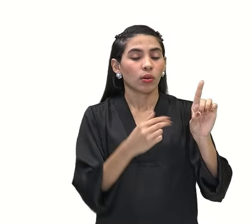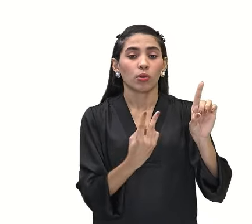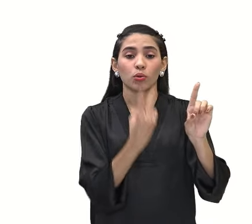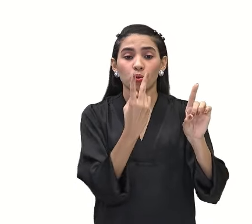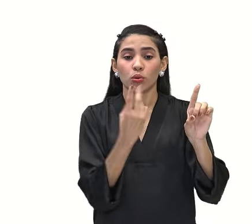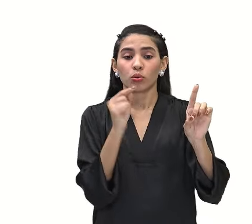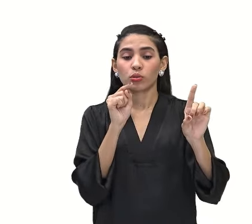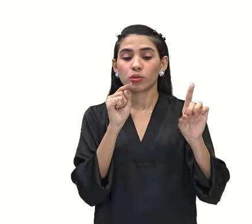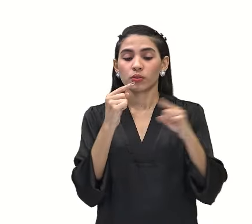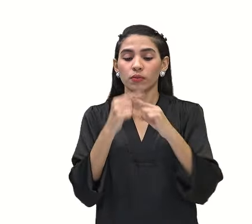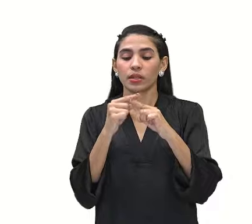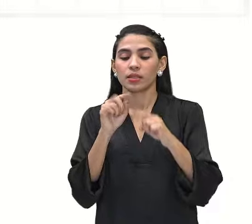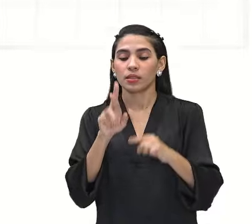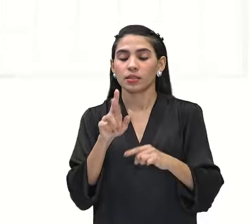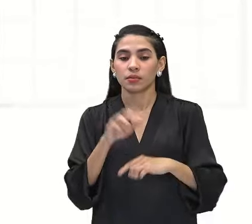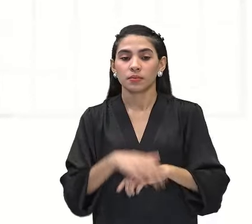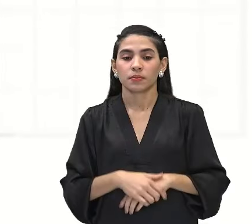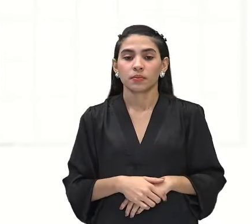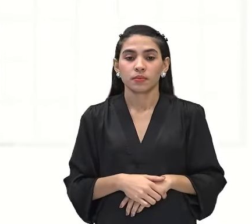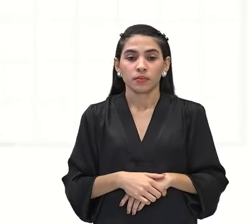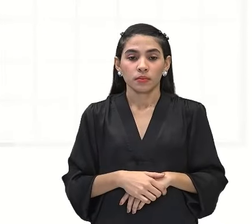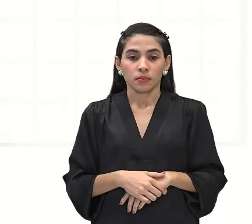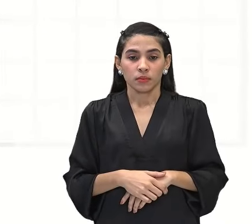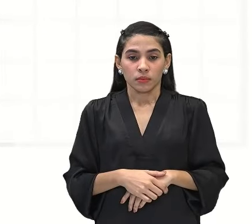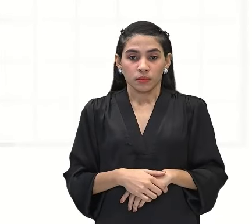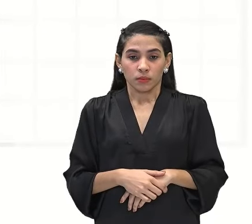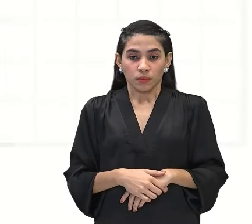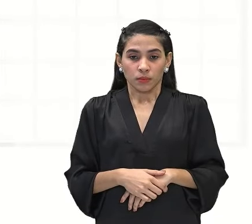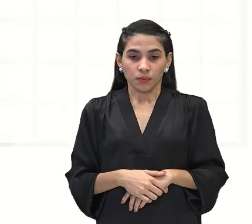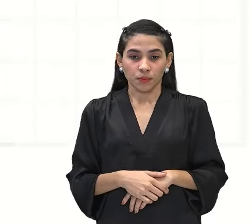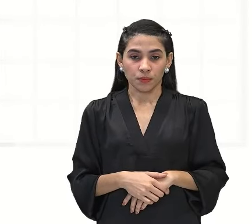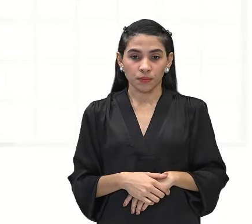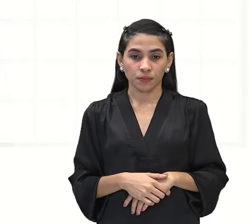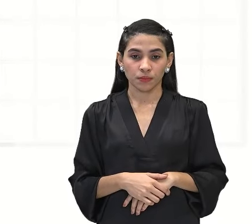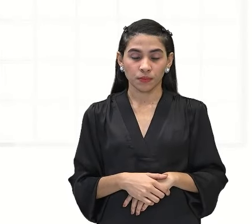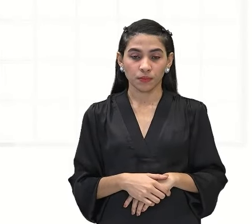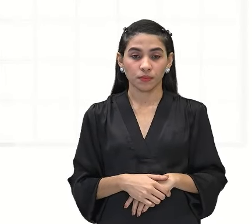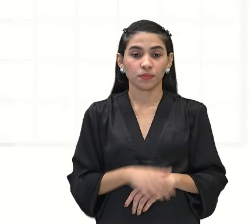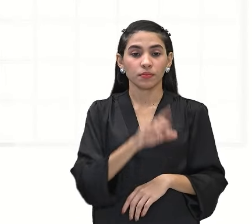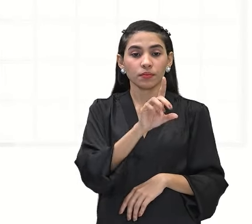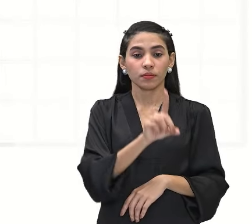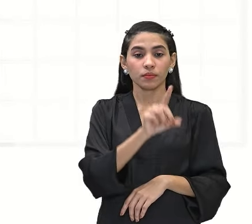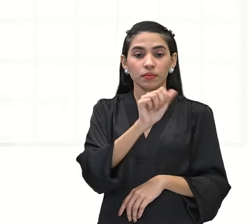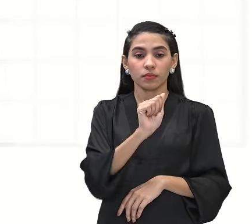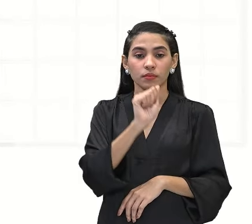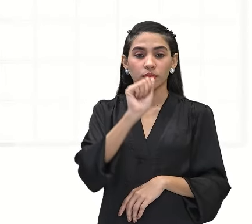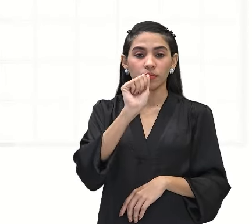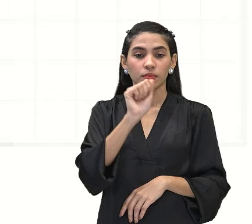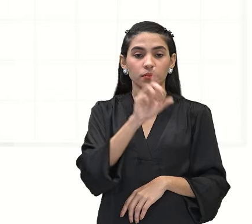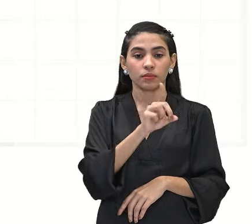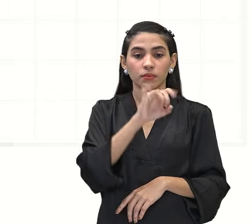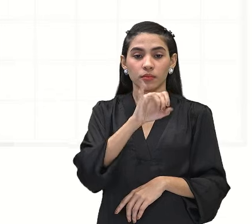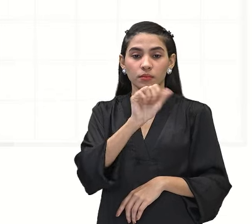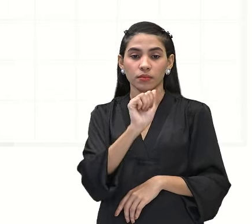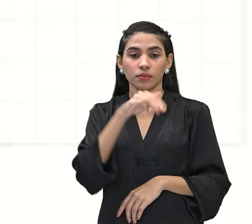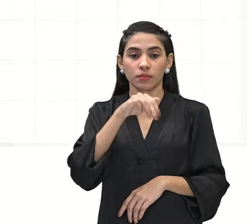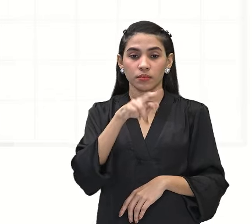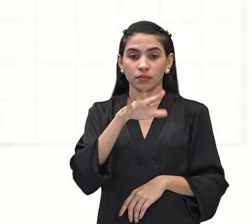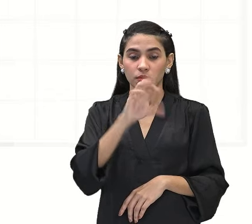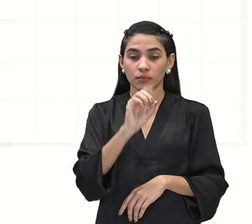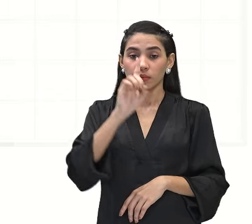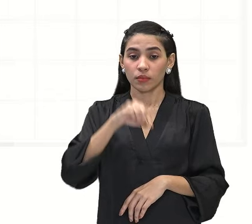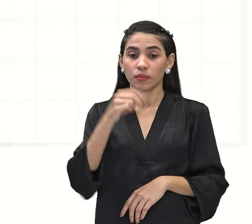o diâmetro dessa frigideira tá aqui o diâmetro ele é de